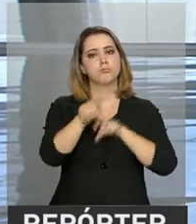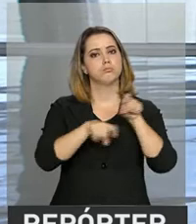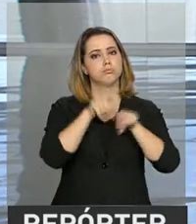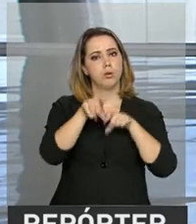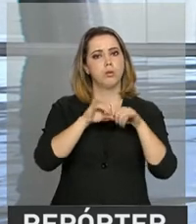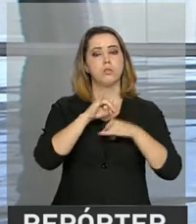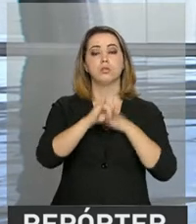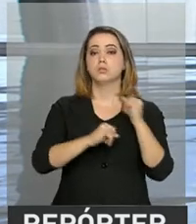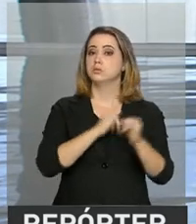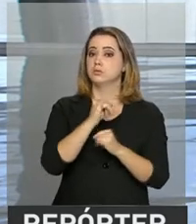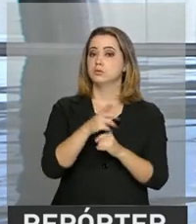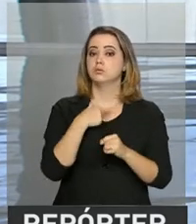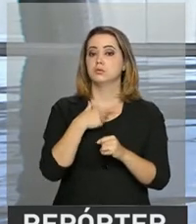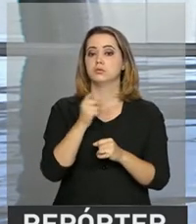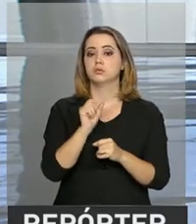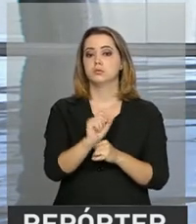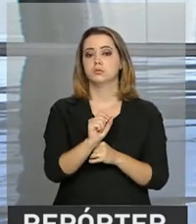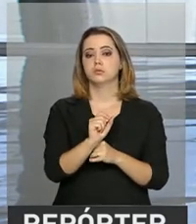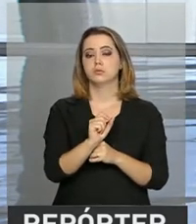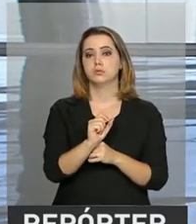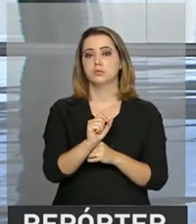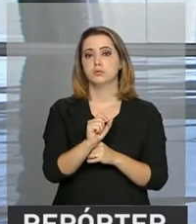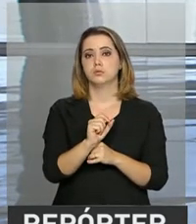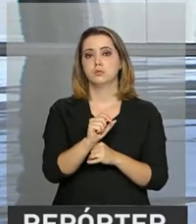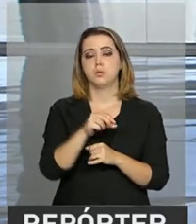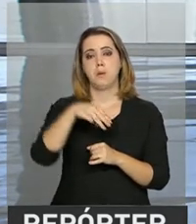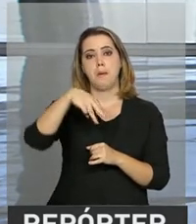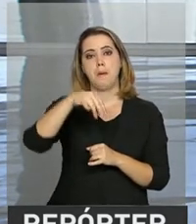internet, pelo sistema que tem o endereço